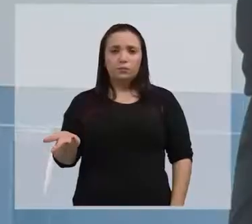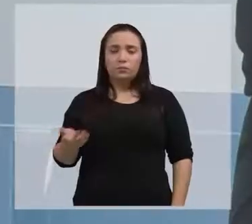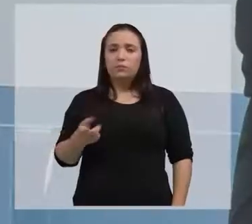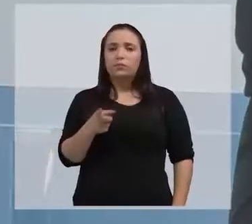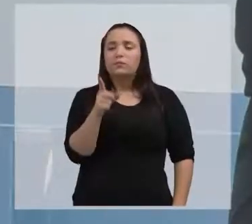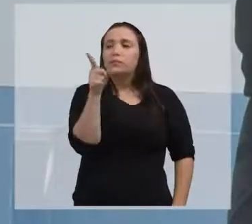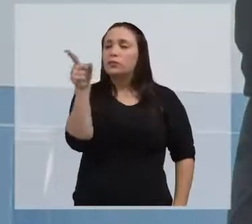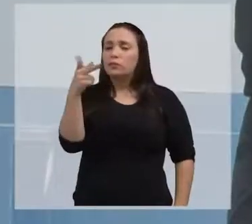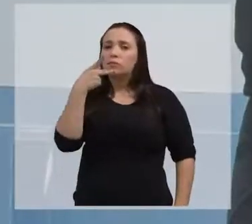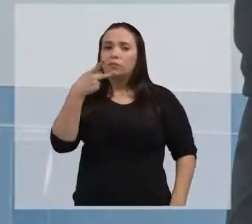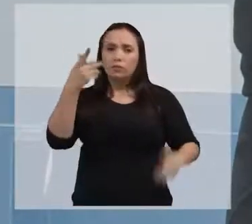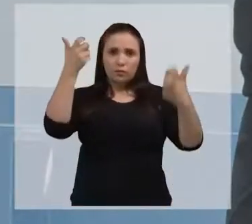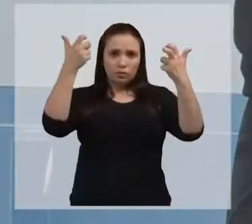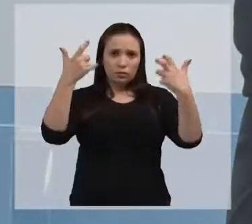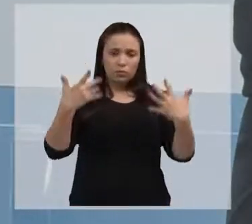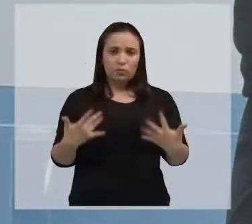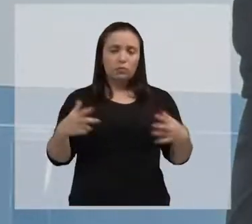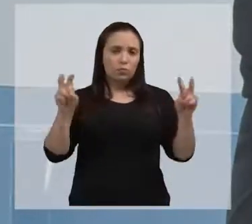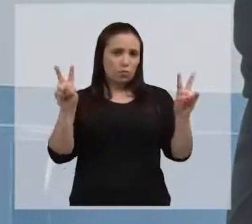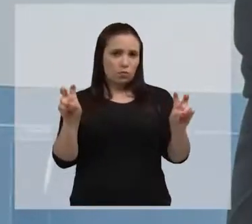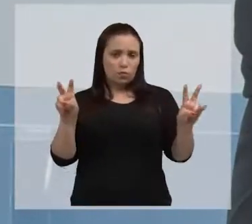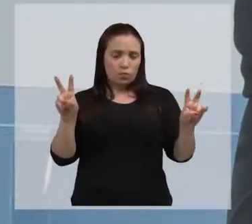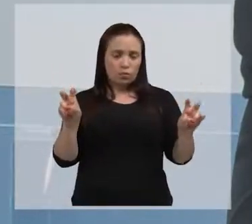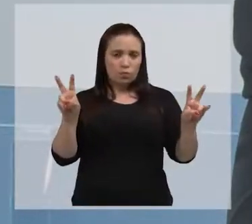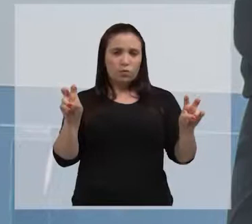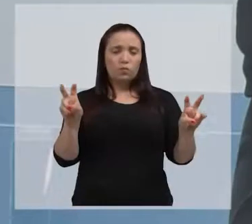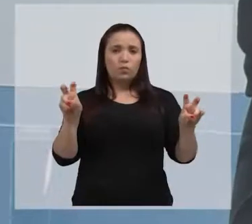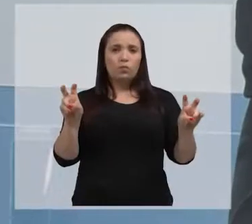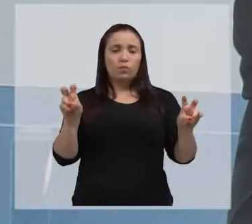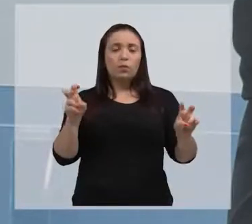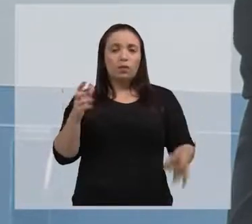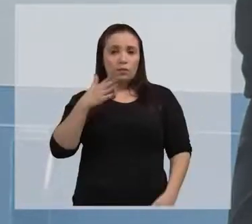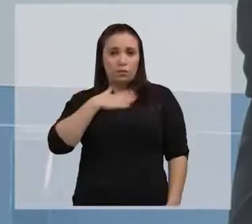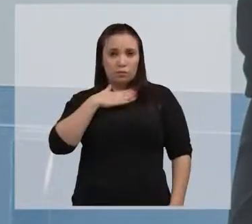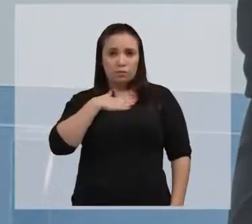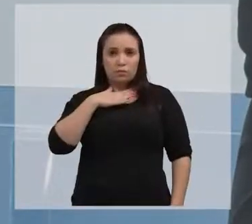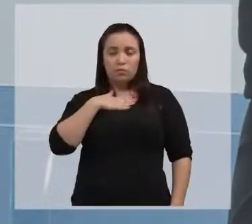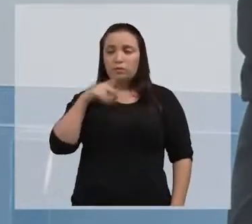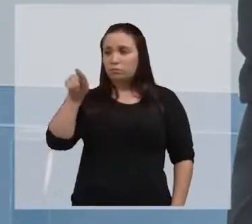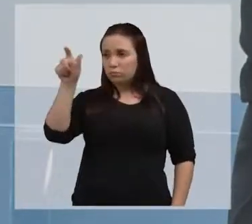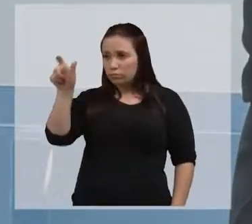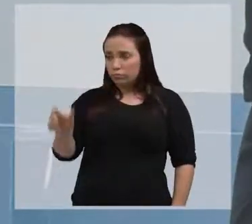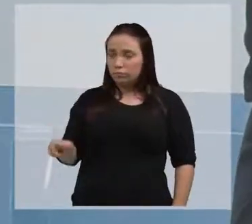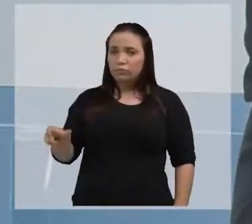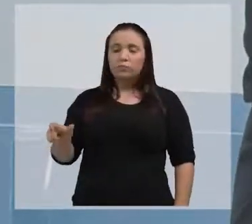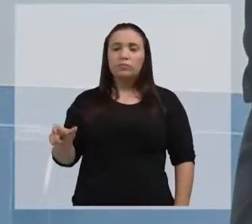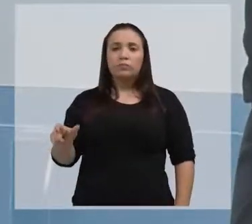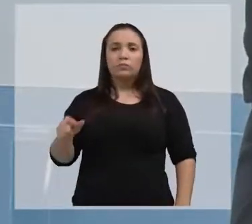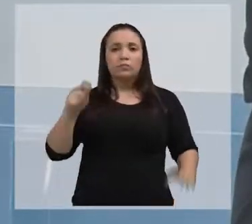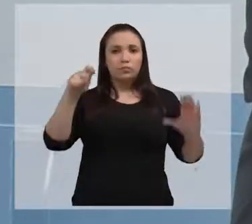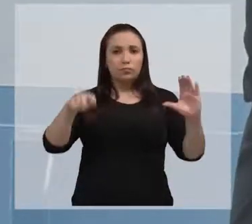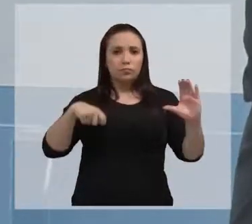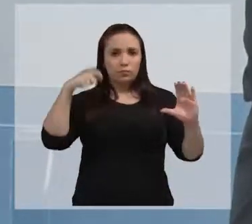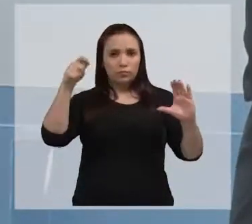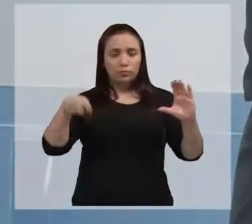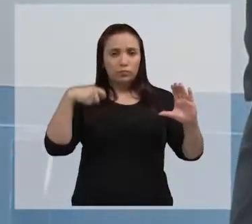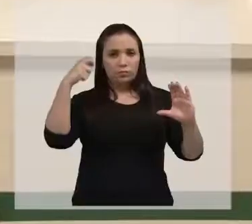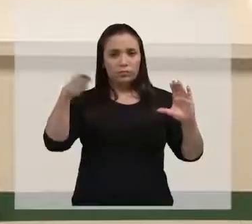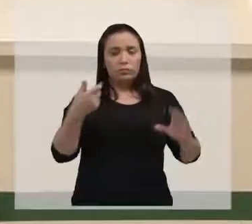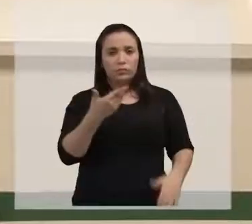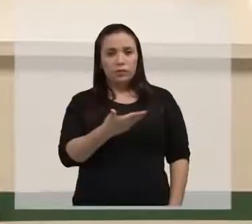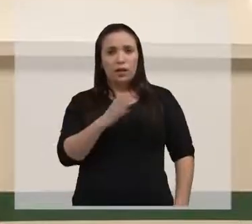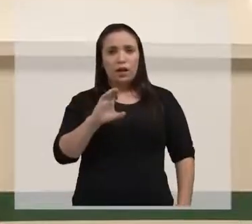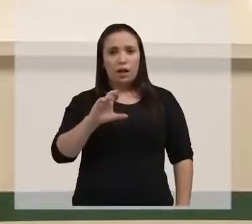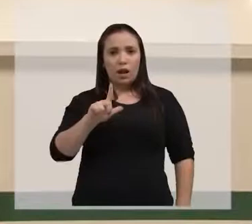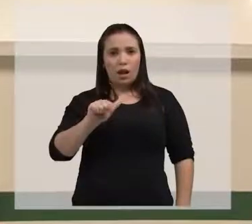o nome de qualquer... Dos 11. Você, eu, o nosso cinegrafista... O nosso querido Claudinho.